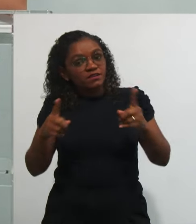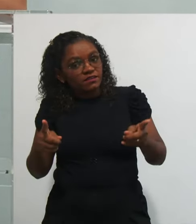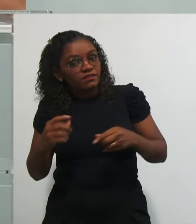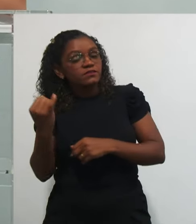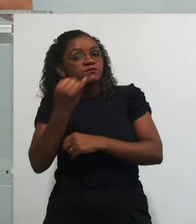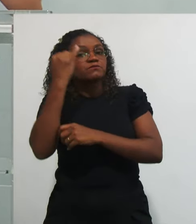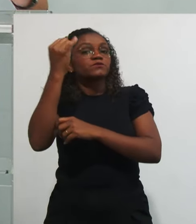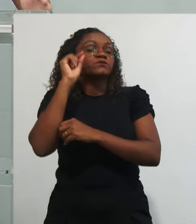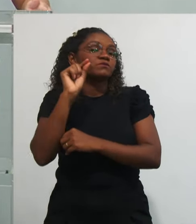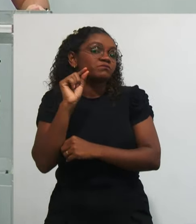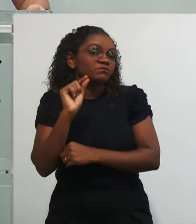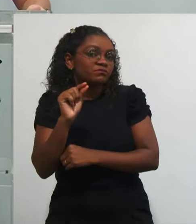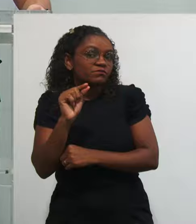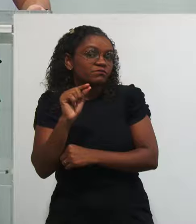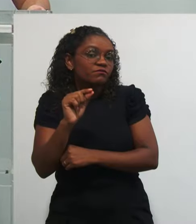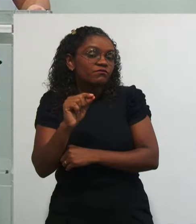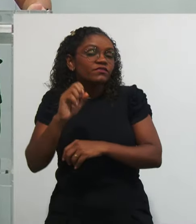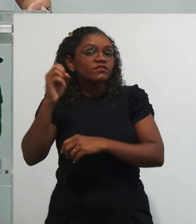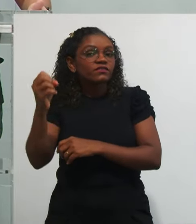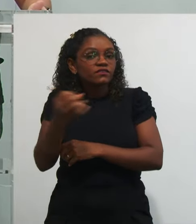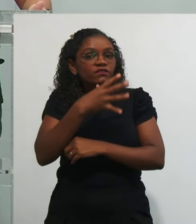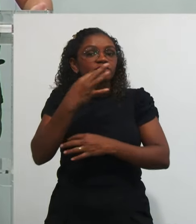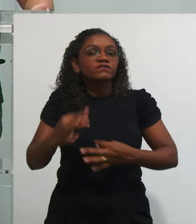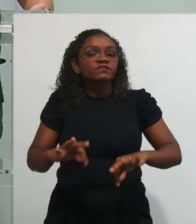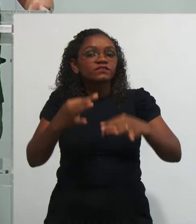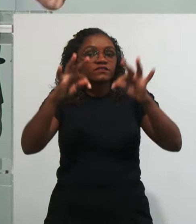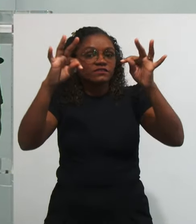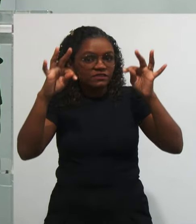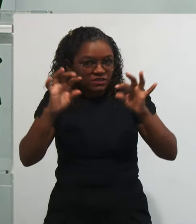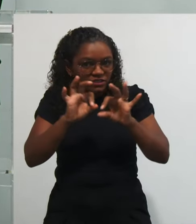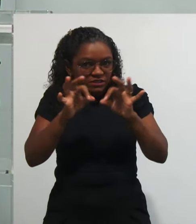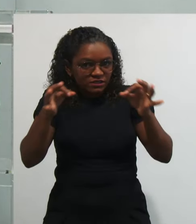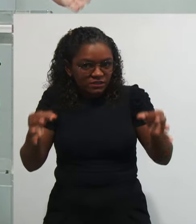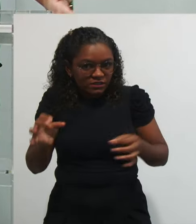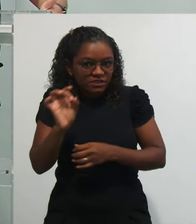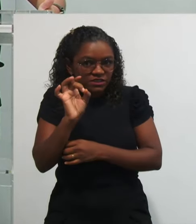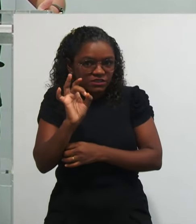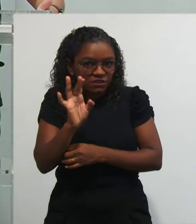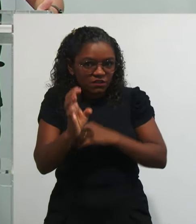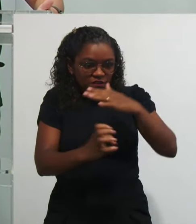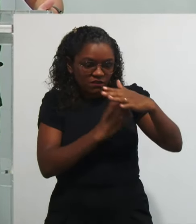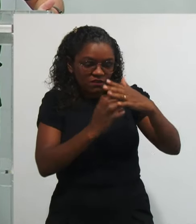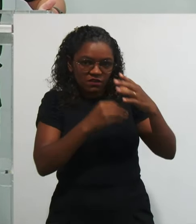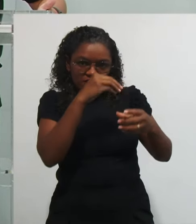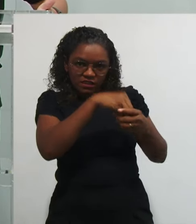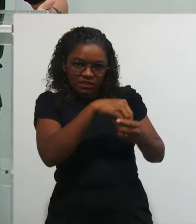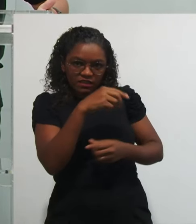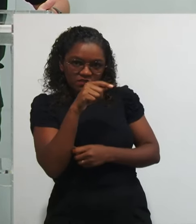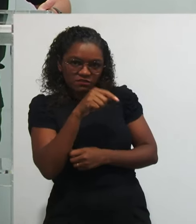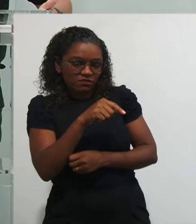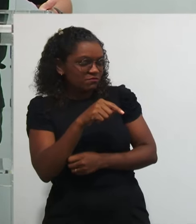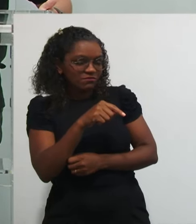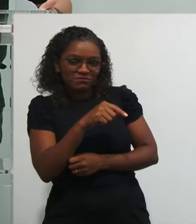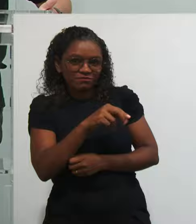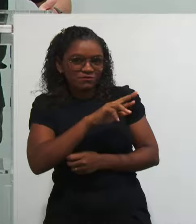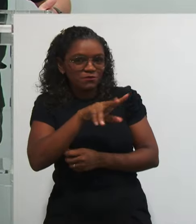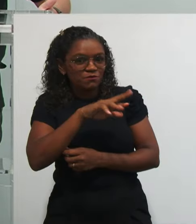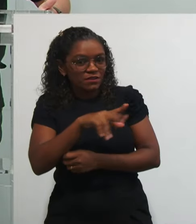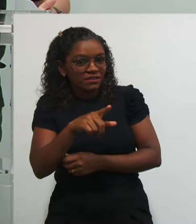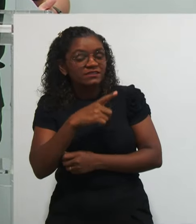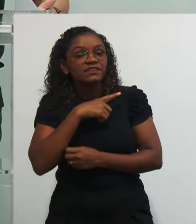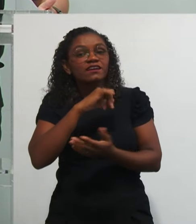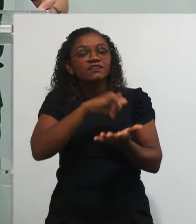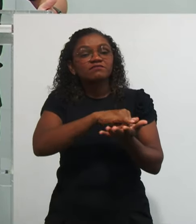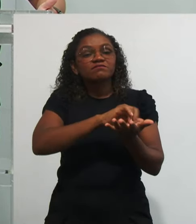nós lembrarmos que inovação tecnológica não existe somente para ser utilizado na empresa né como esses aplicativos que nós